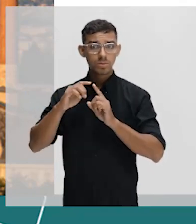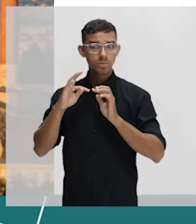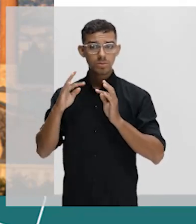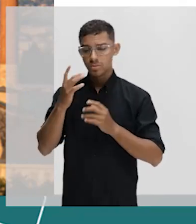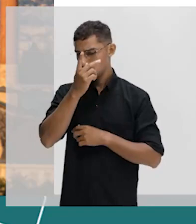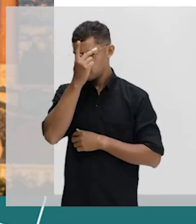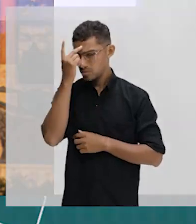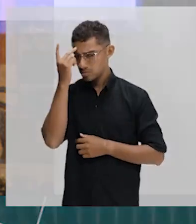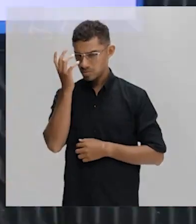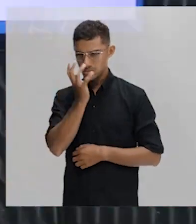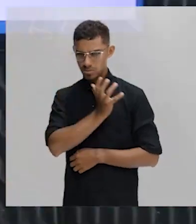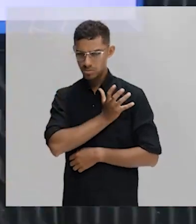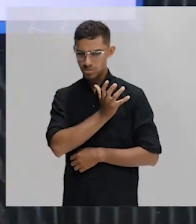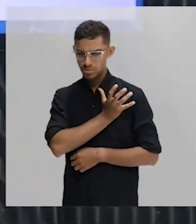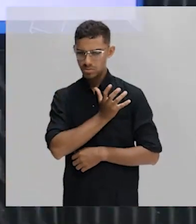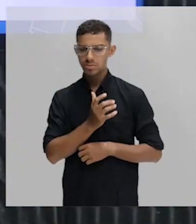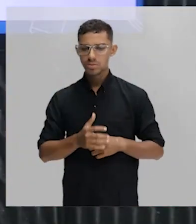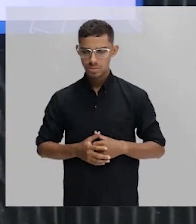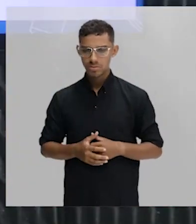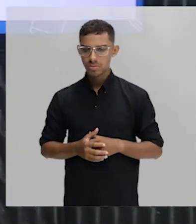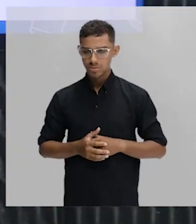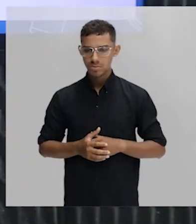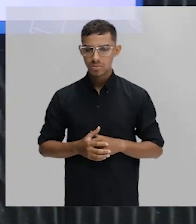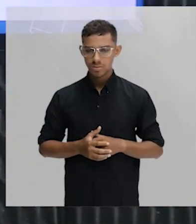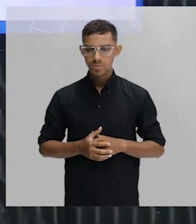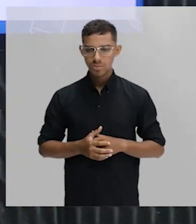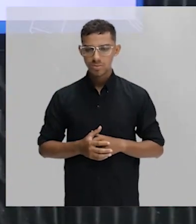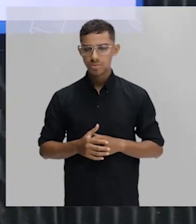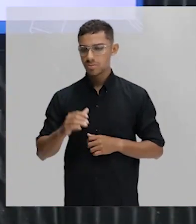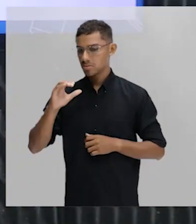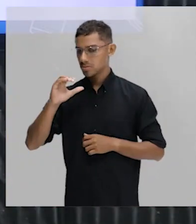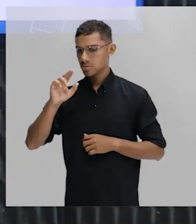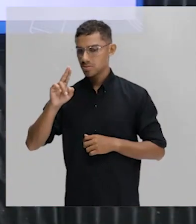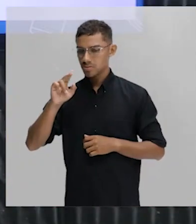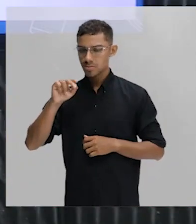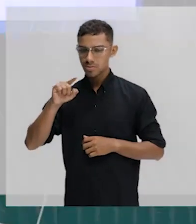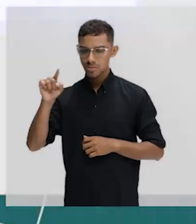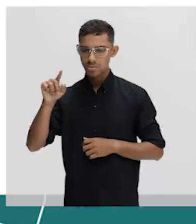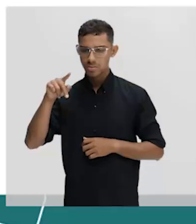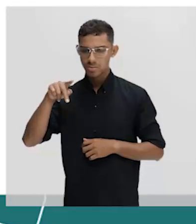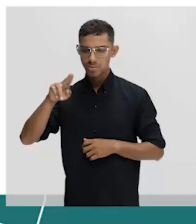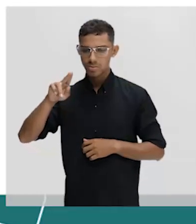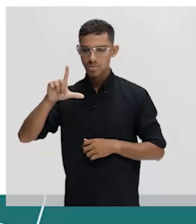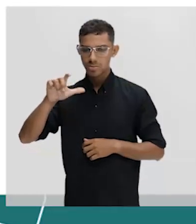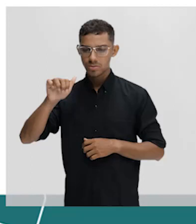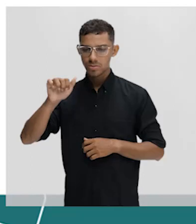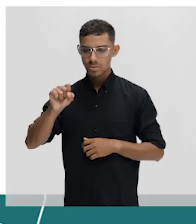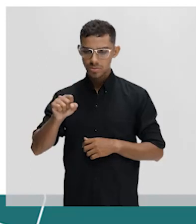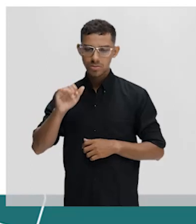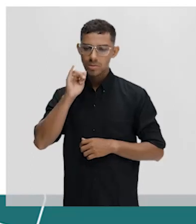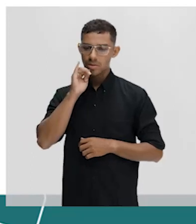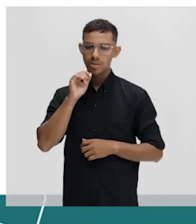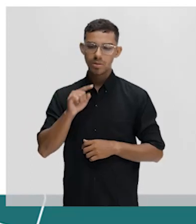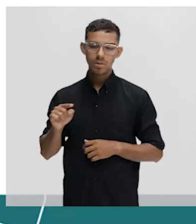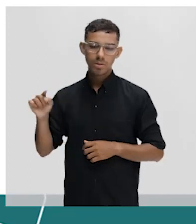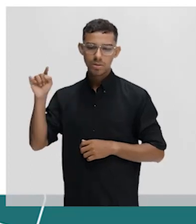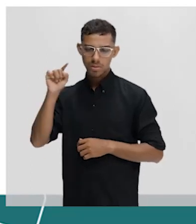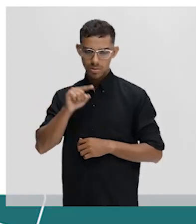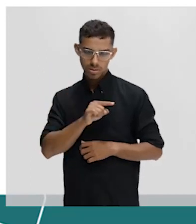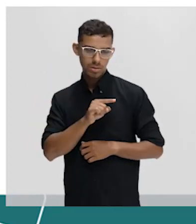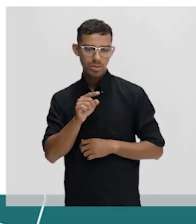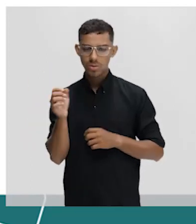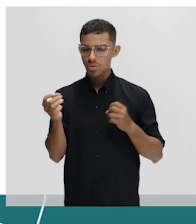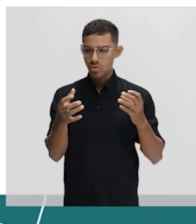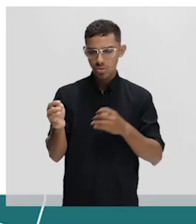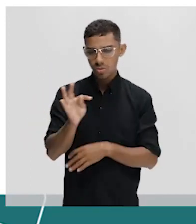vocês a pensar, mas era para rico, né? As cúpulas ou as abóbadas, elas eram construídas dessa maneira. Então, há um processo novo de